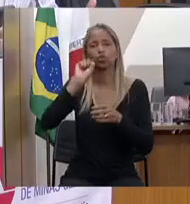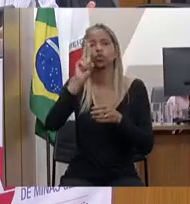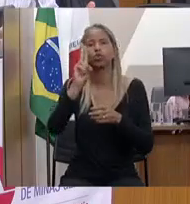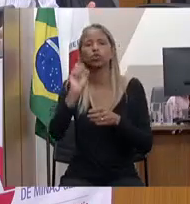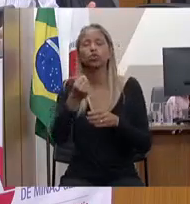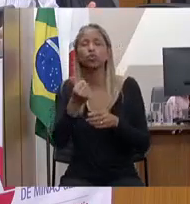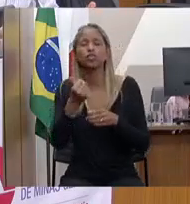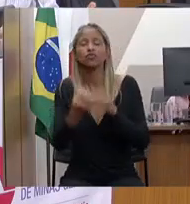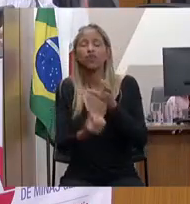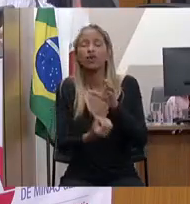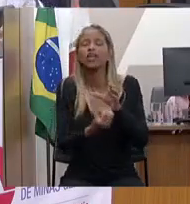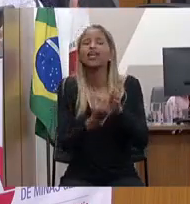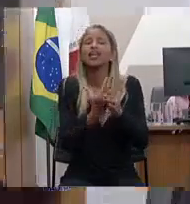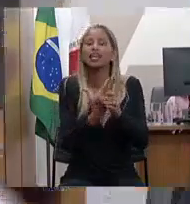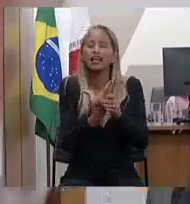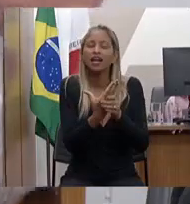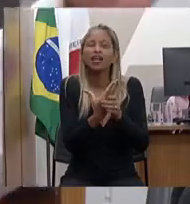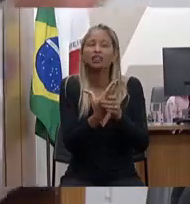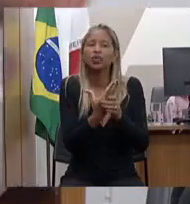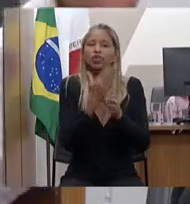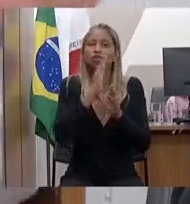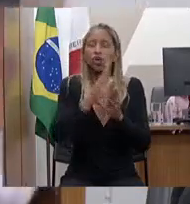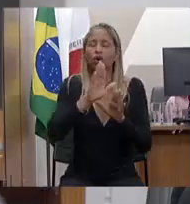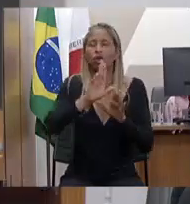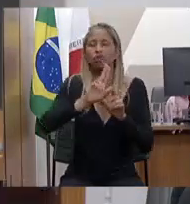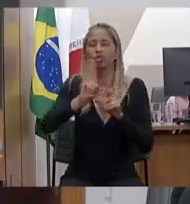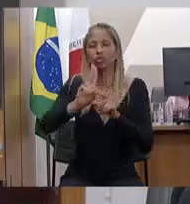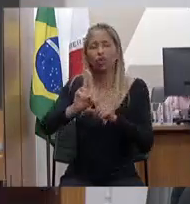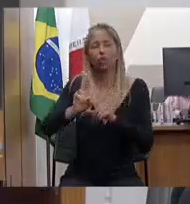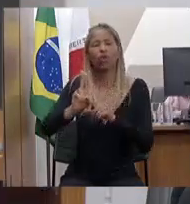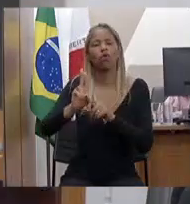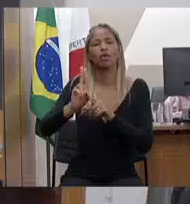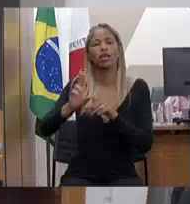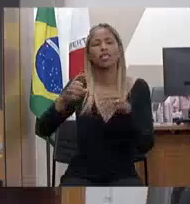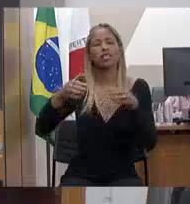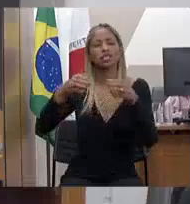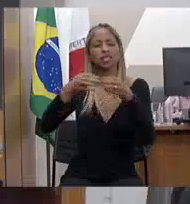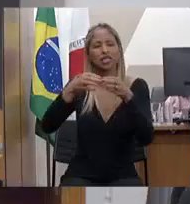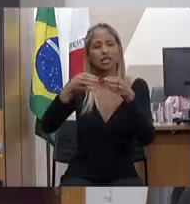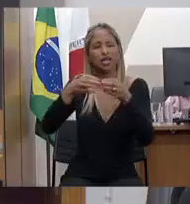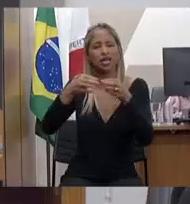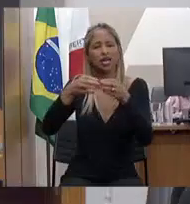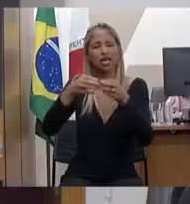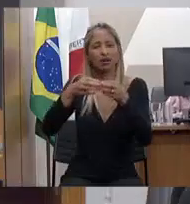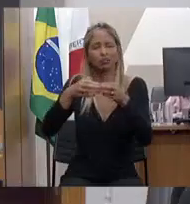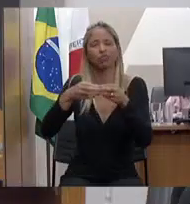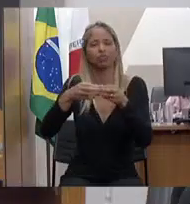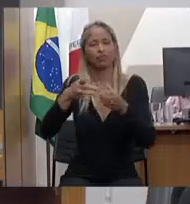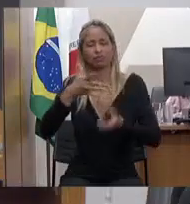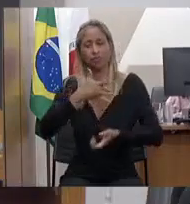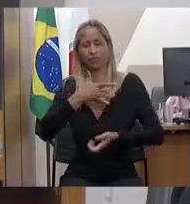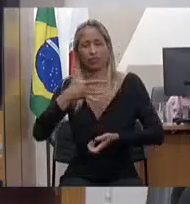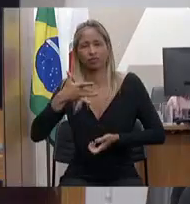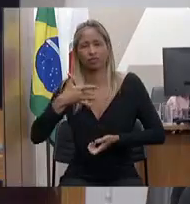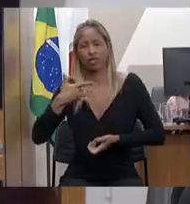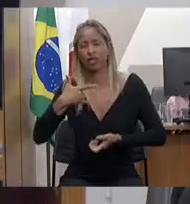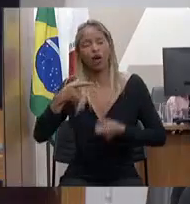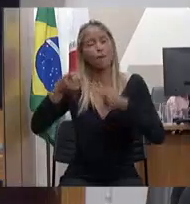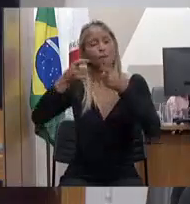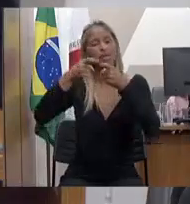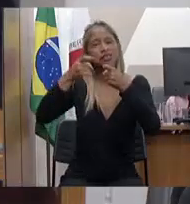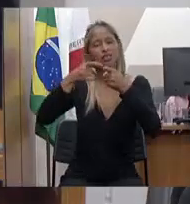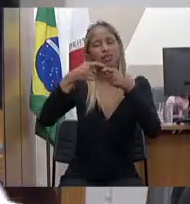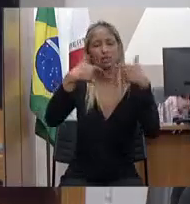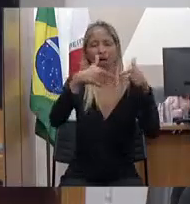que o SUS foi criado no SUS nós chamamos esse campo não de saúde ocupacional não de Medicina do Trabalho